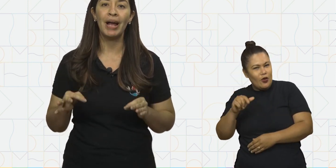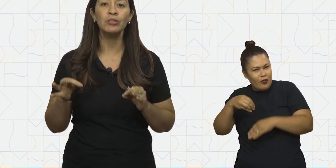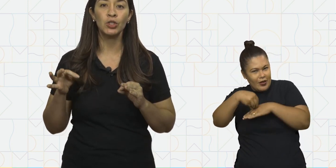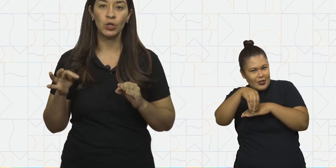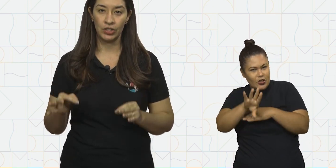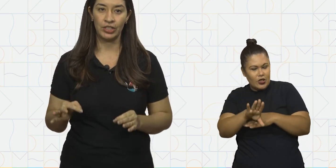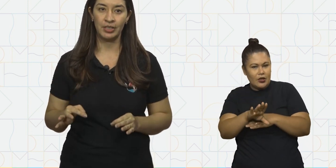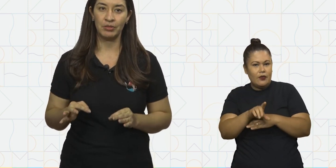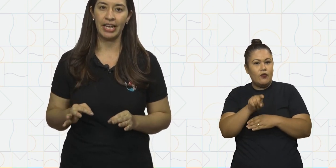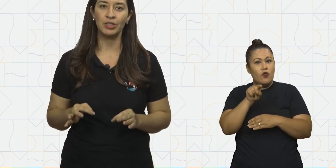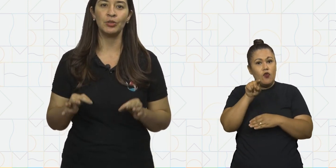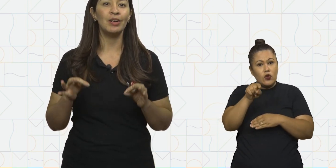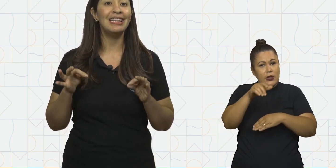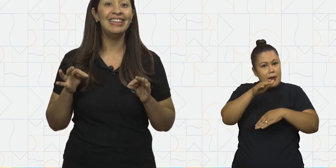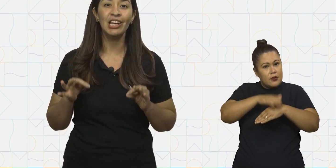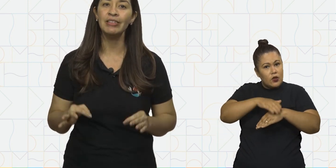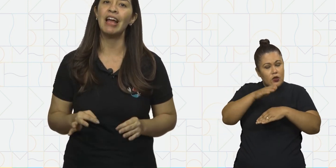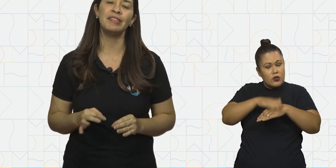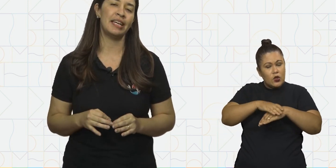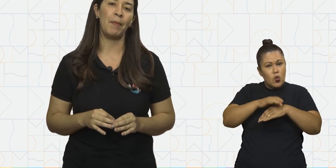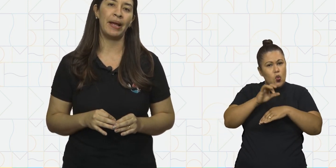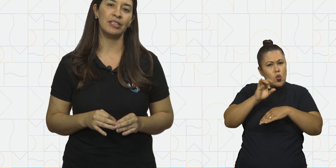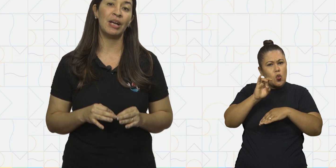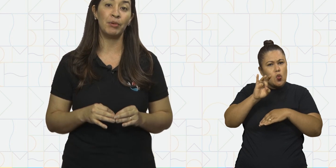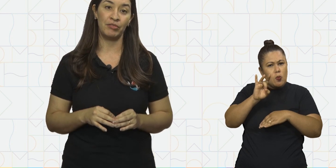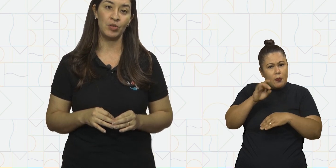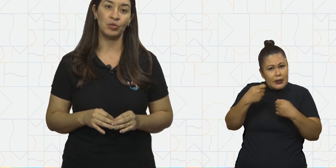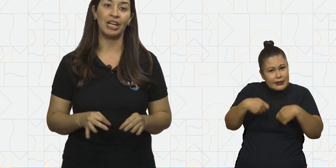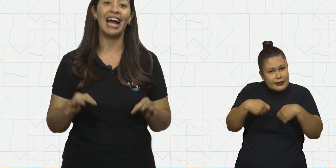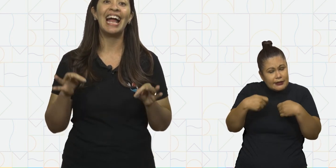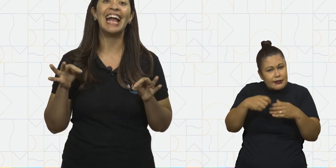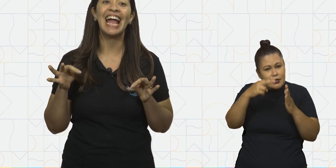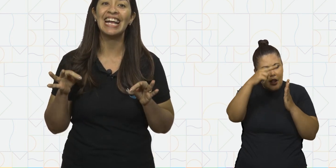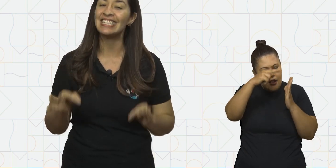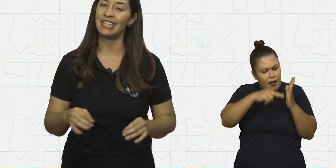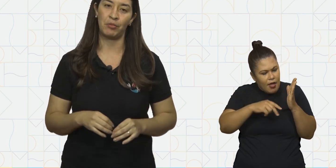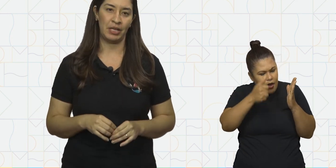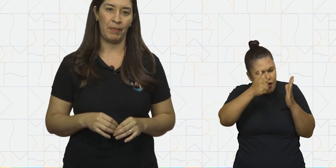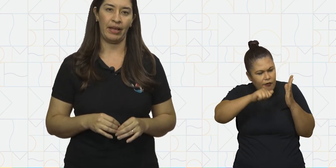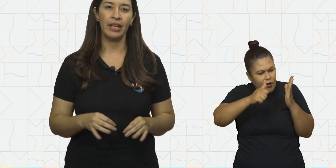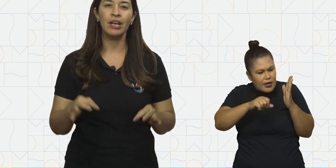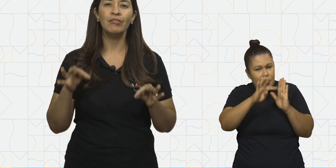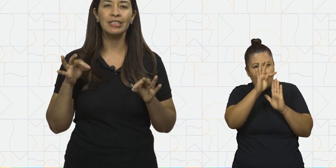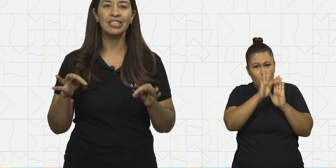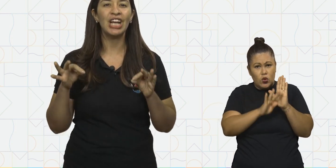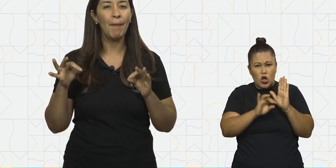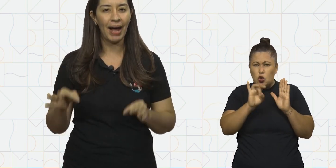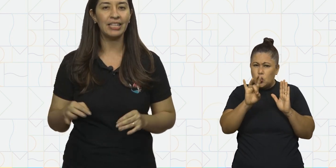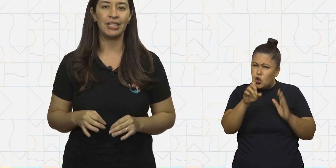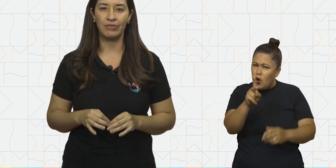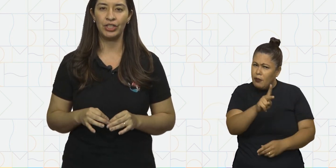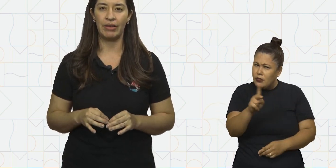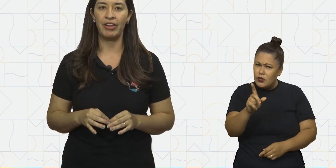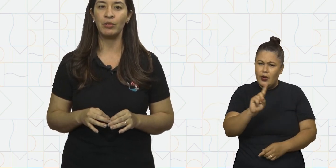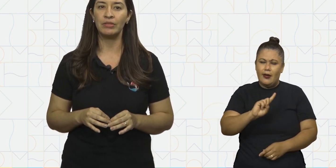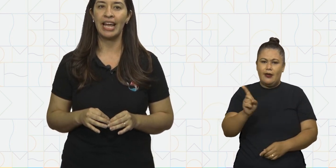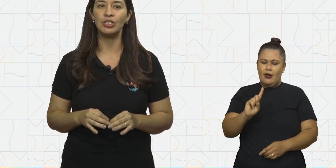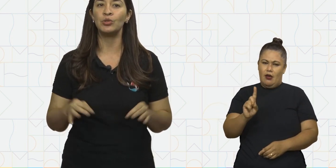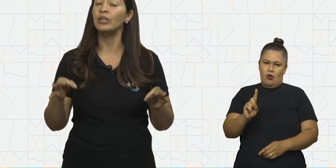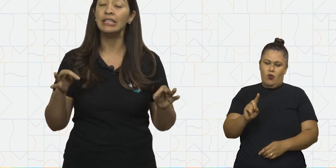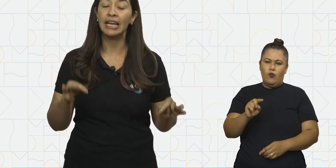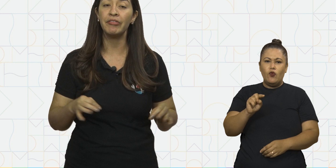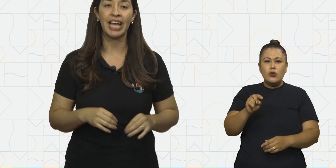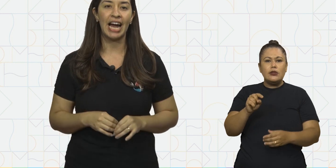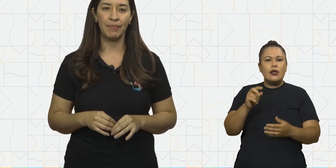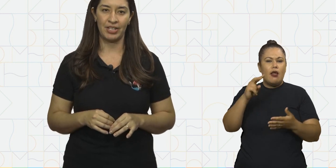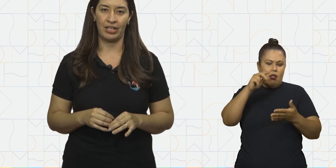O papel de corrigir seu texto não deve ser apenas da professora, é seu também. Você jamais deve escrever um